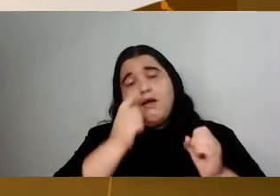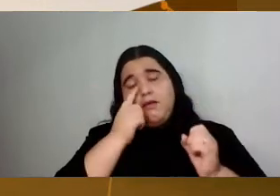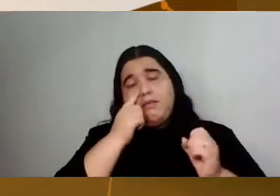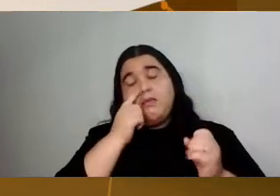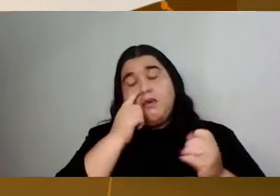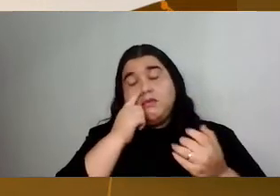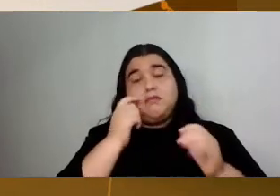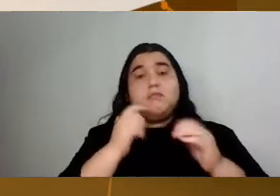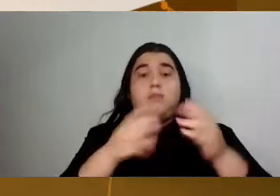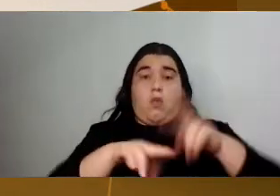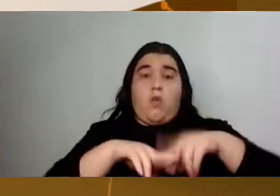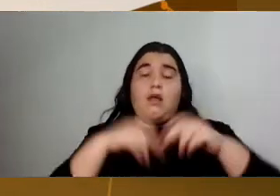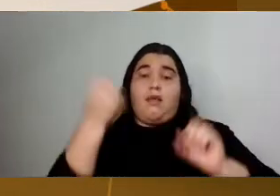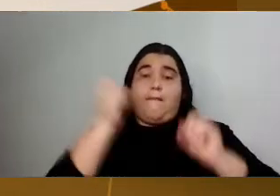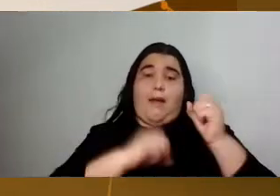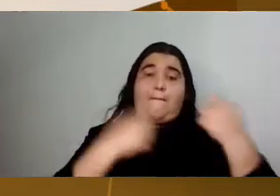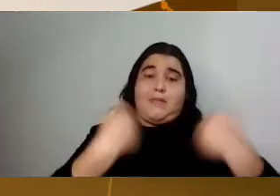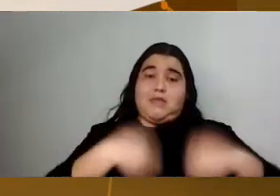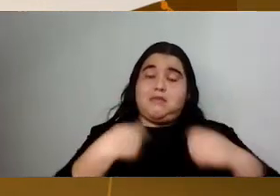vácuo,